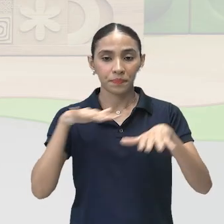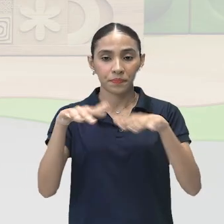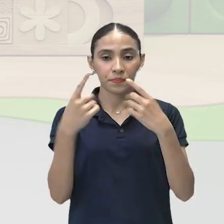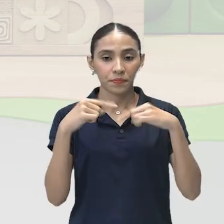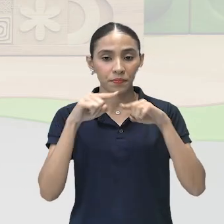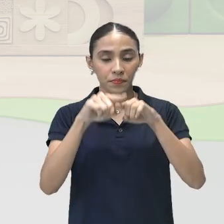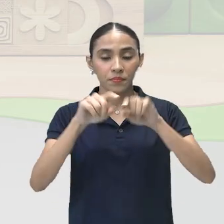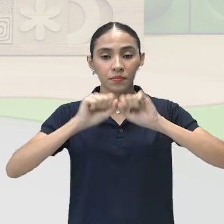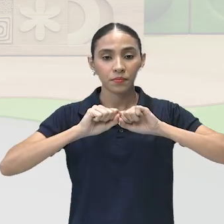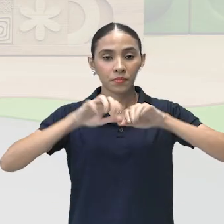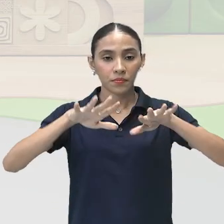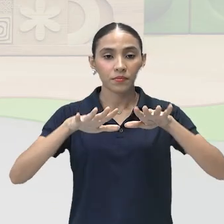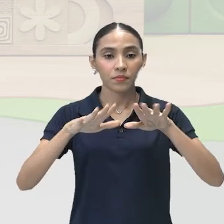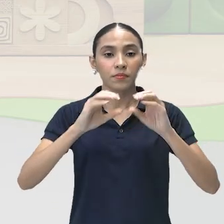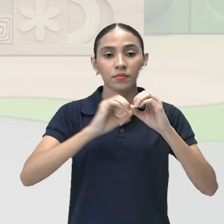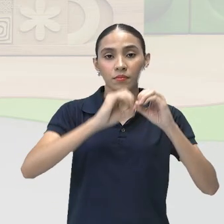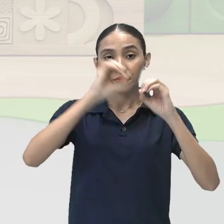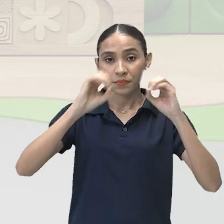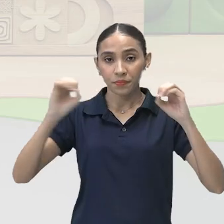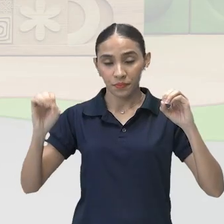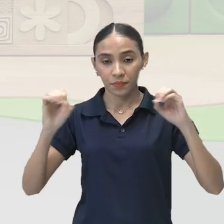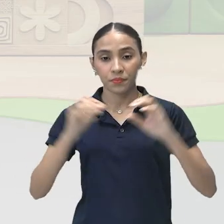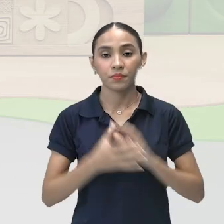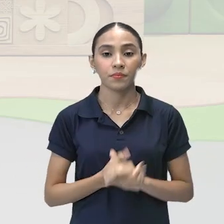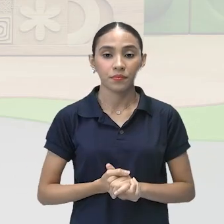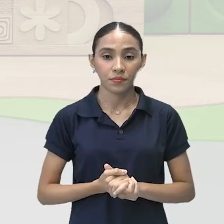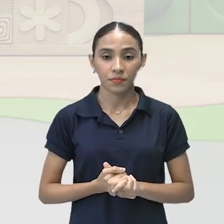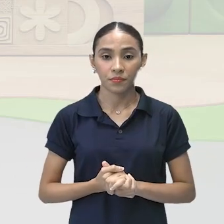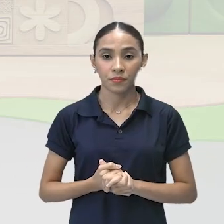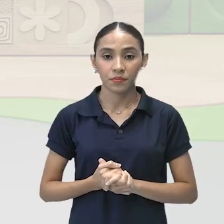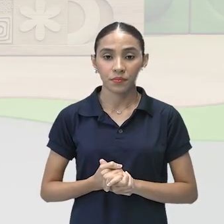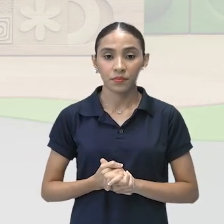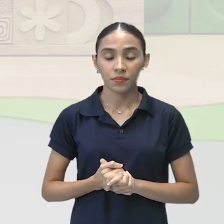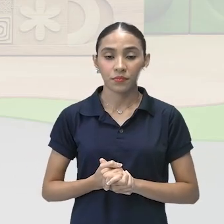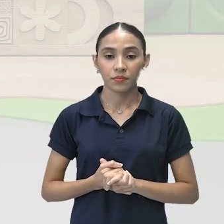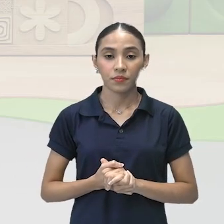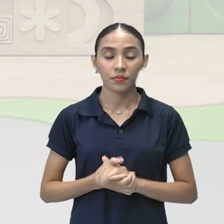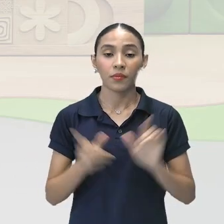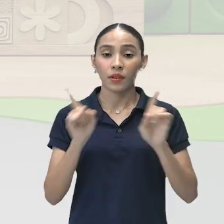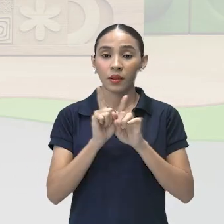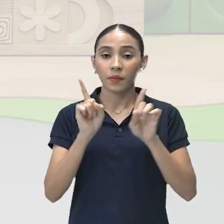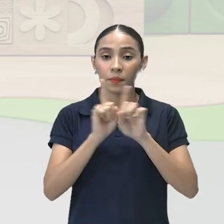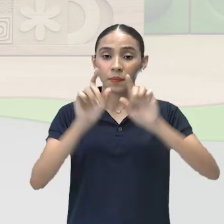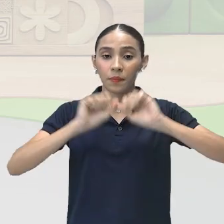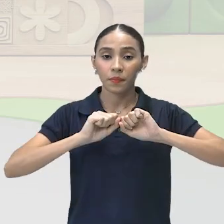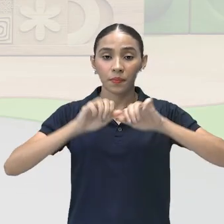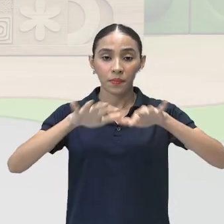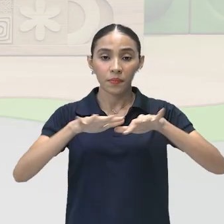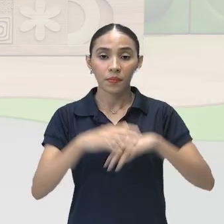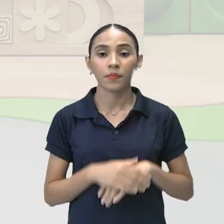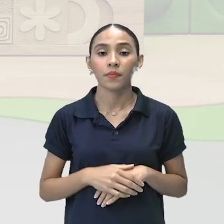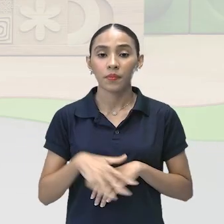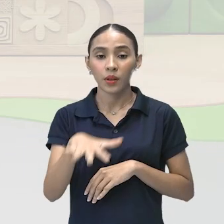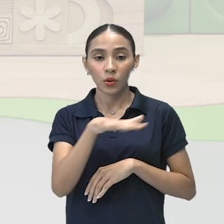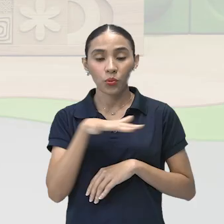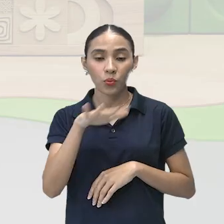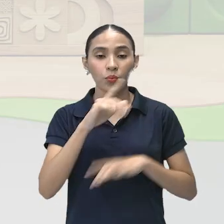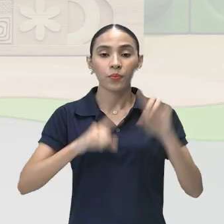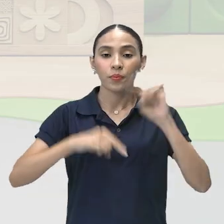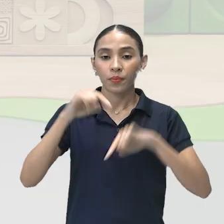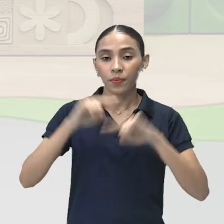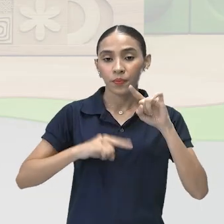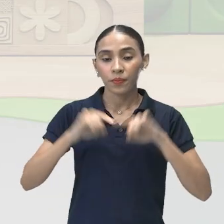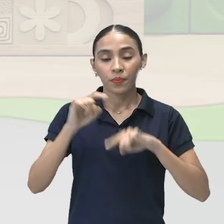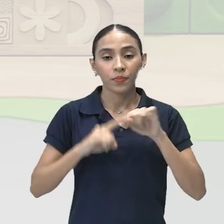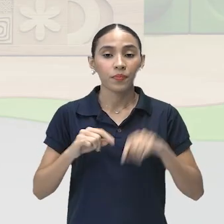direção da propagação da onda. Bem, ele se propaga, vejam só, em meios